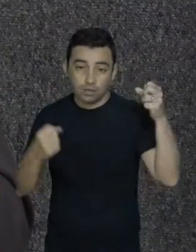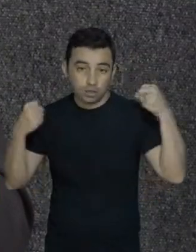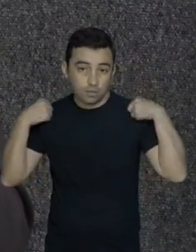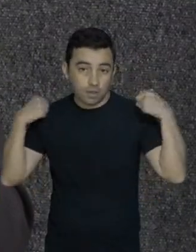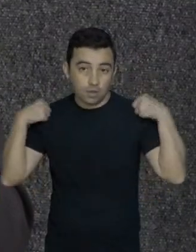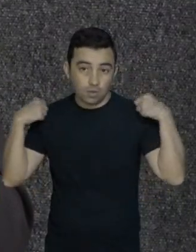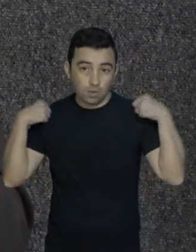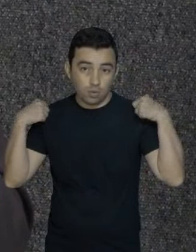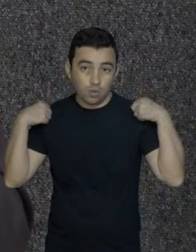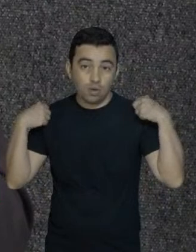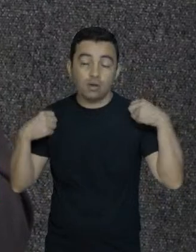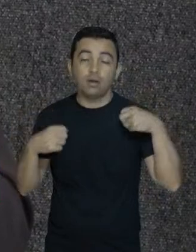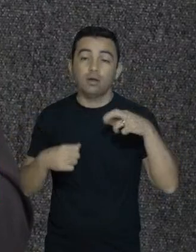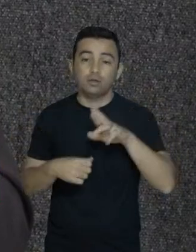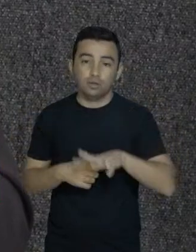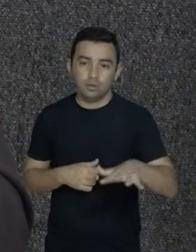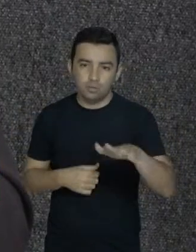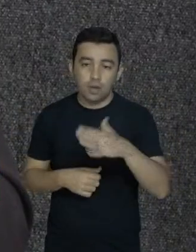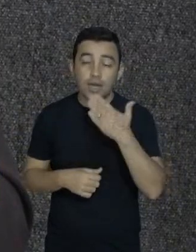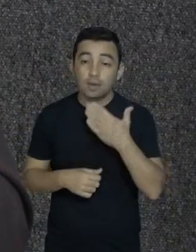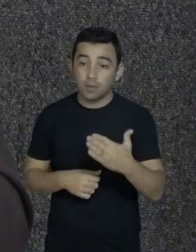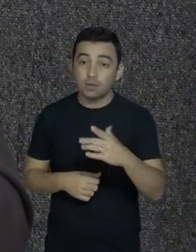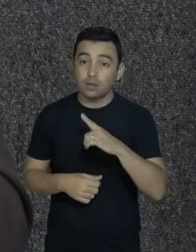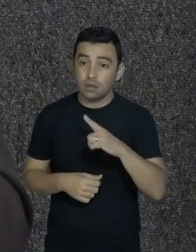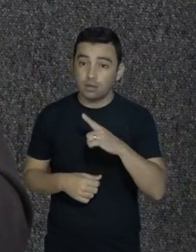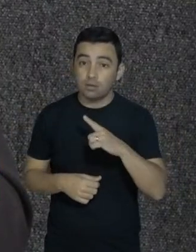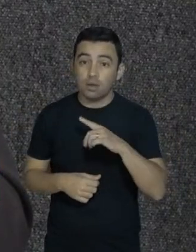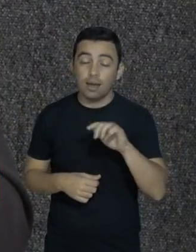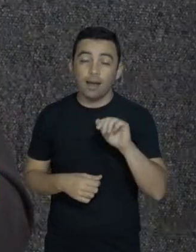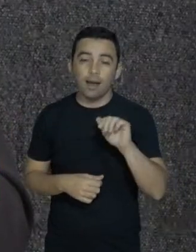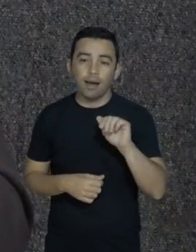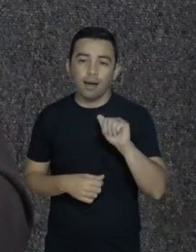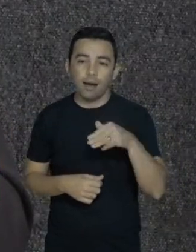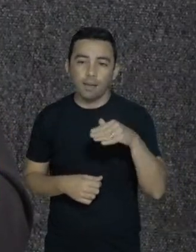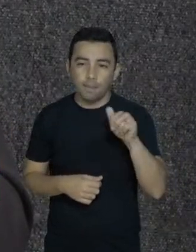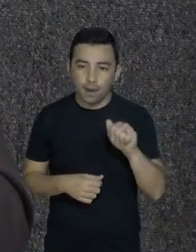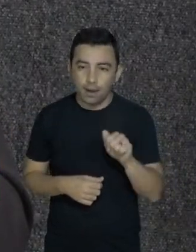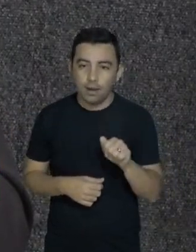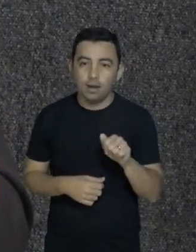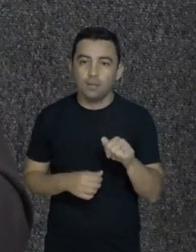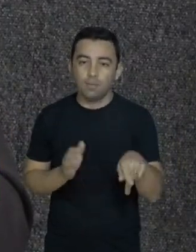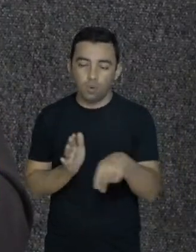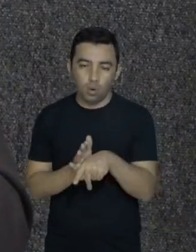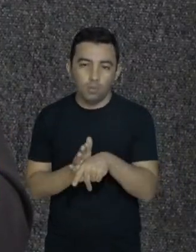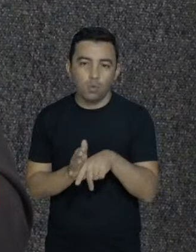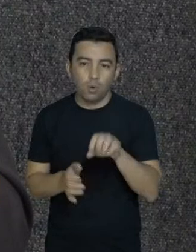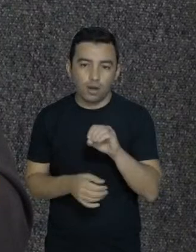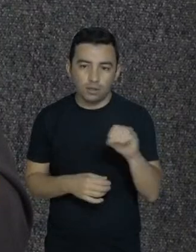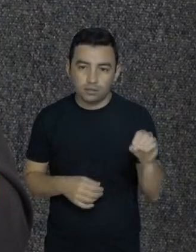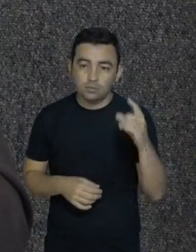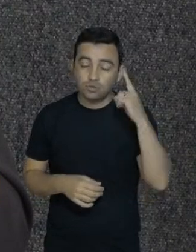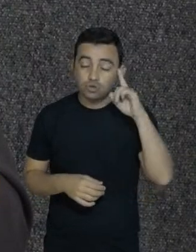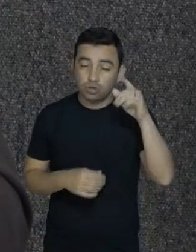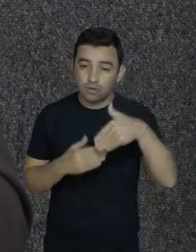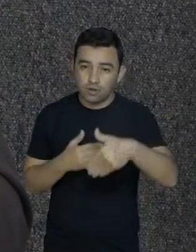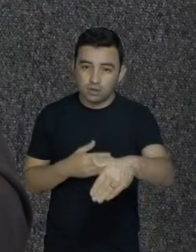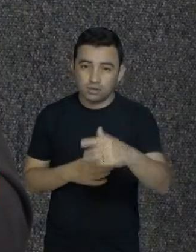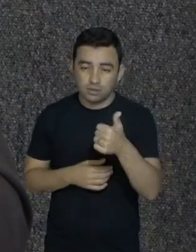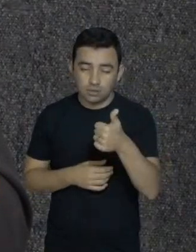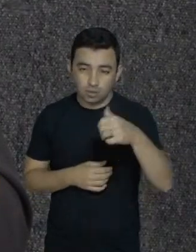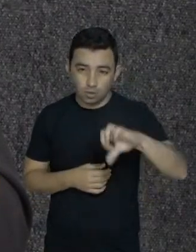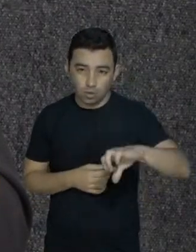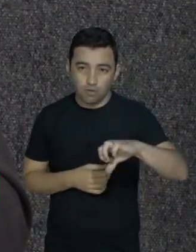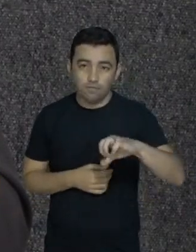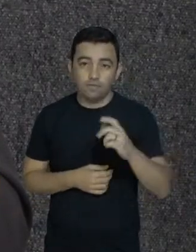o requerimento atende pedido da própria ama Oeste que indica como datas possíveis os dias 19